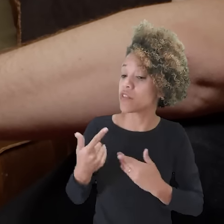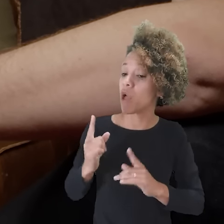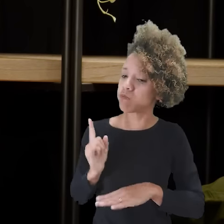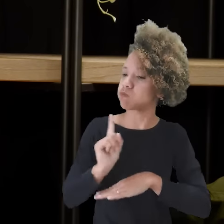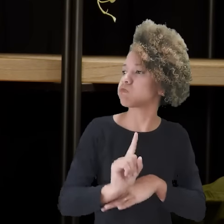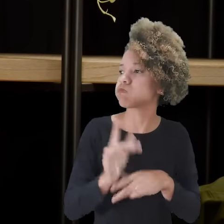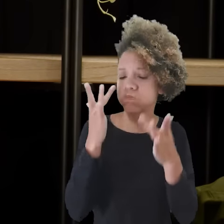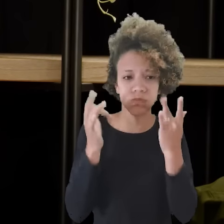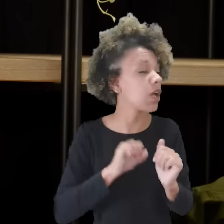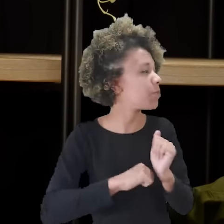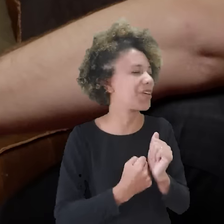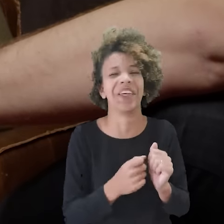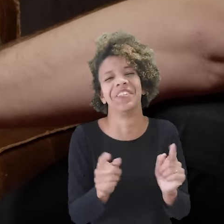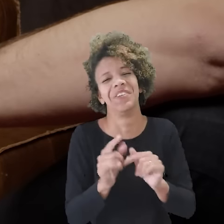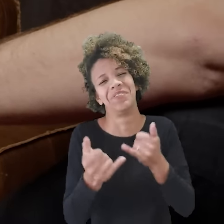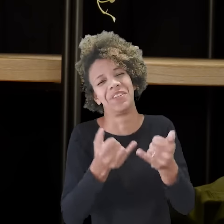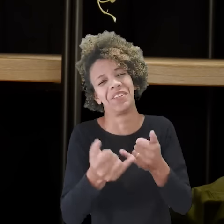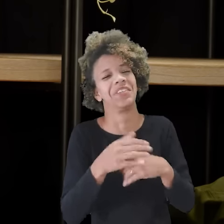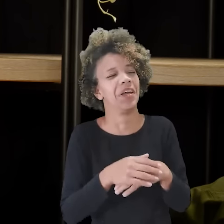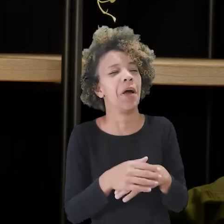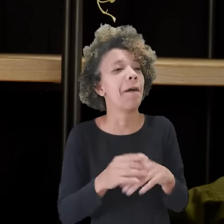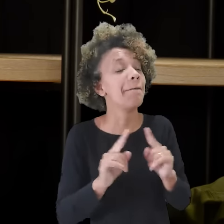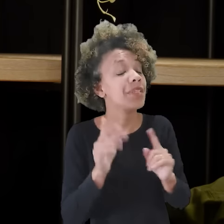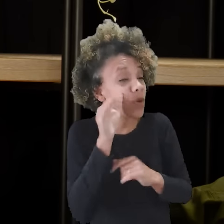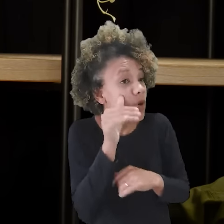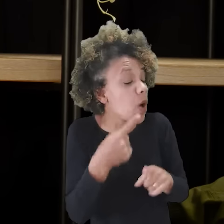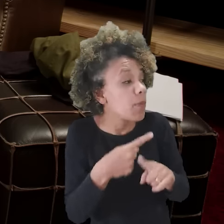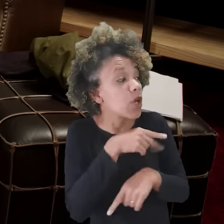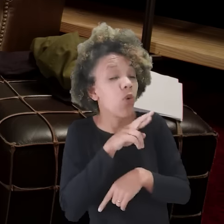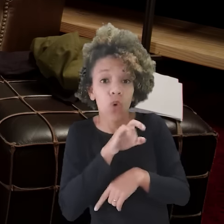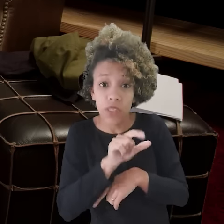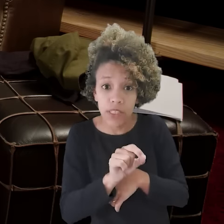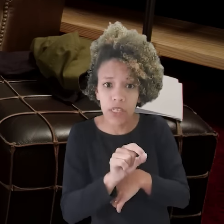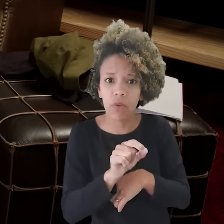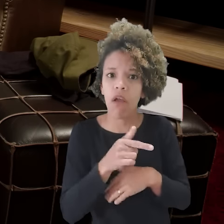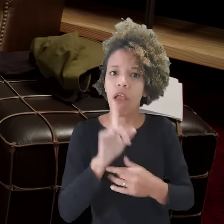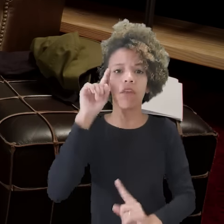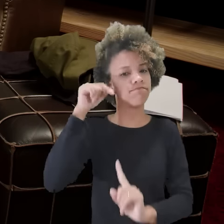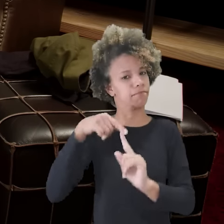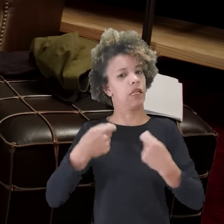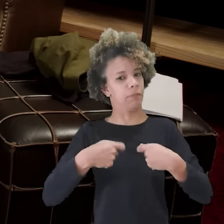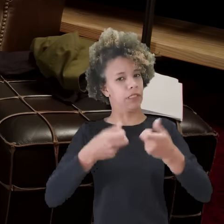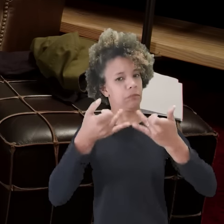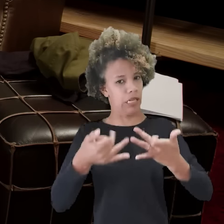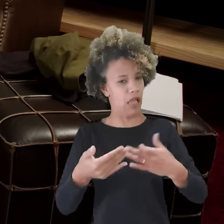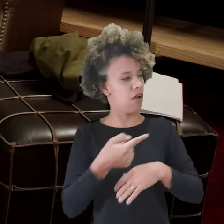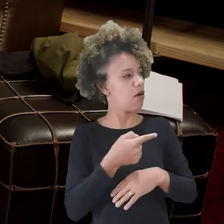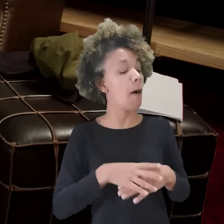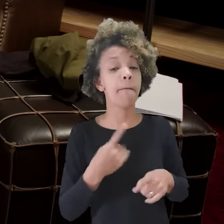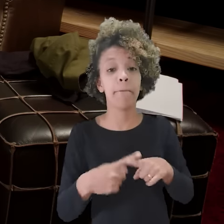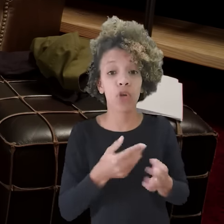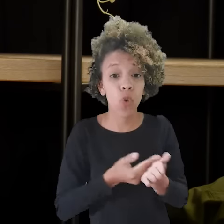me colocou para fazer lá no seleção não ia muito curioso porque o Rodrigo cara O Rodrigo é resiliente eu preciso falar disso por que que